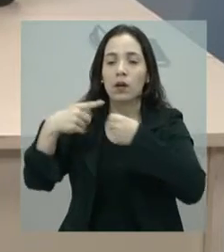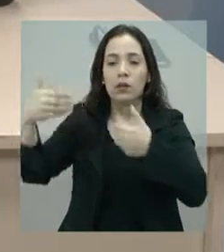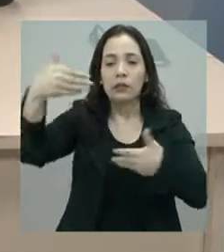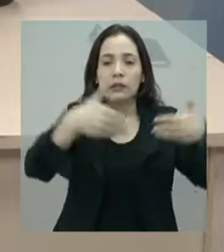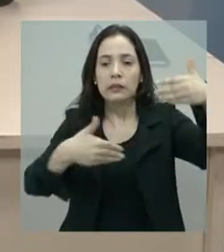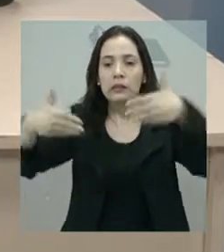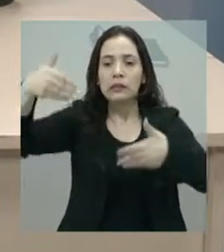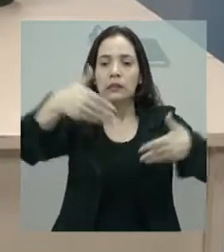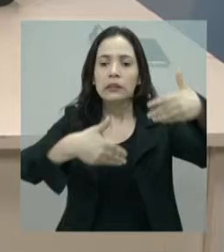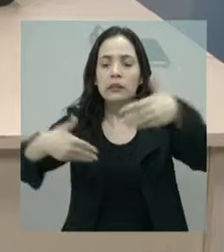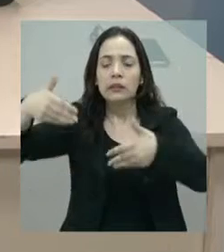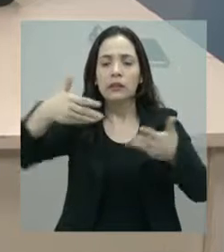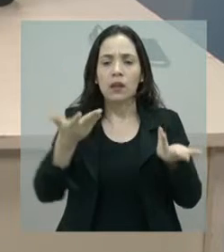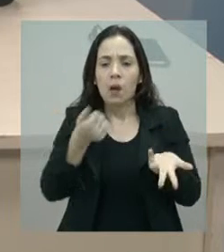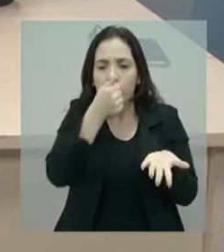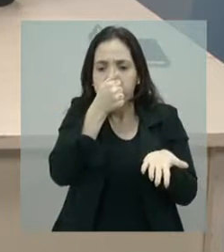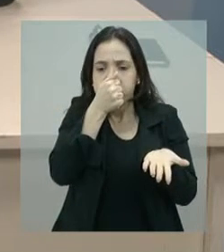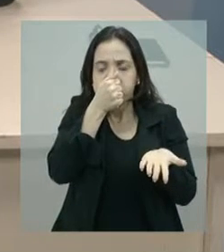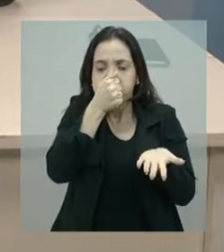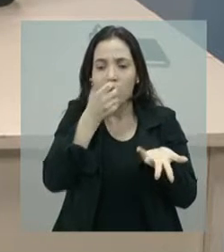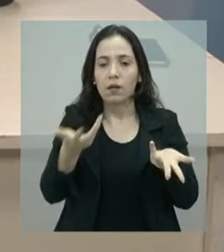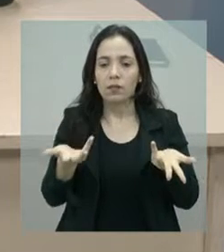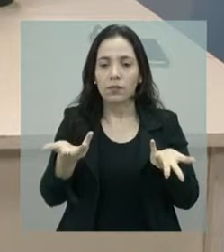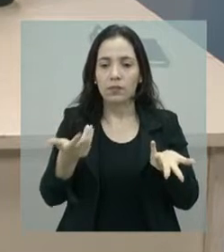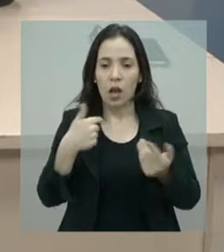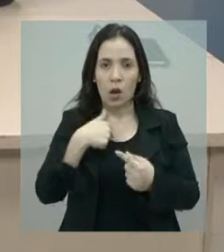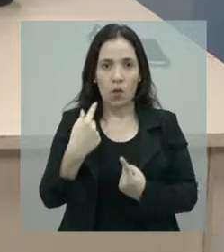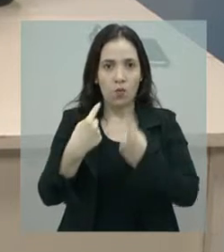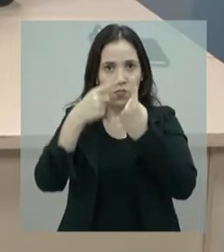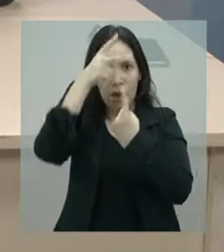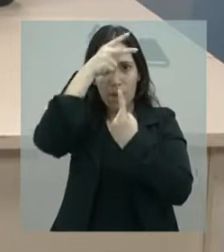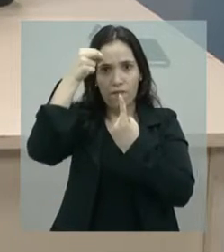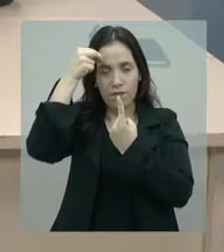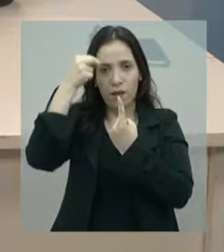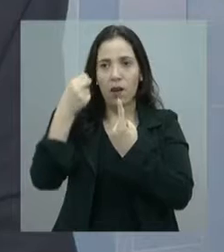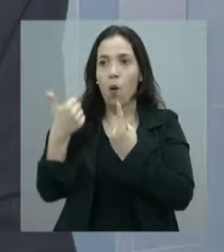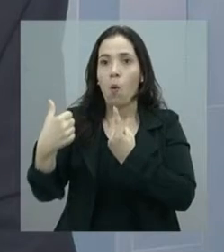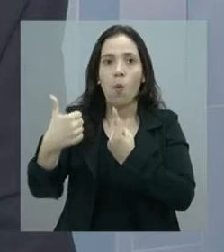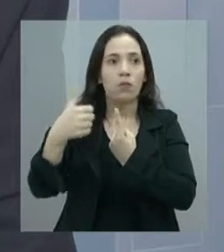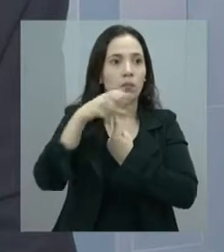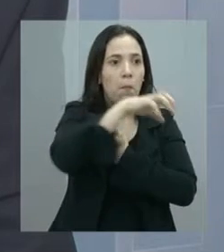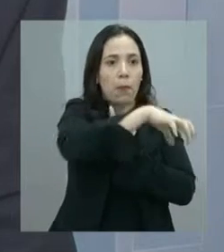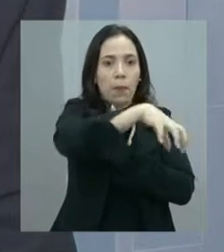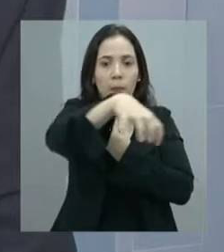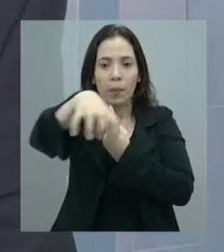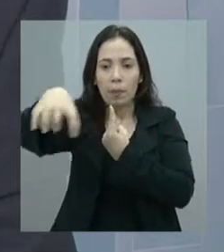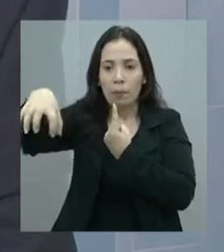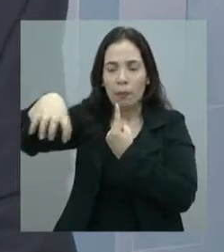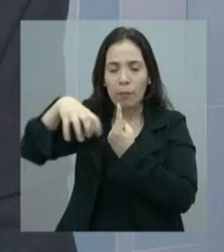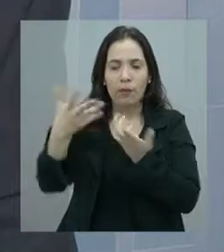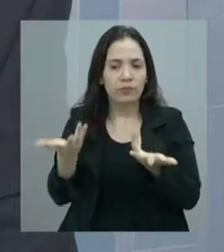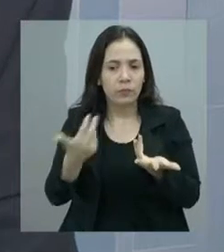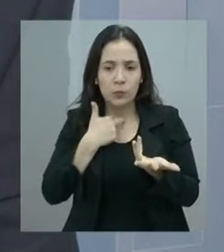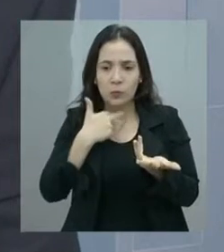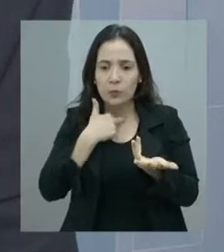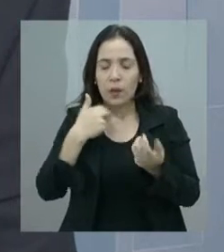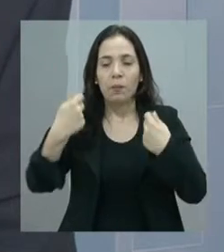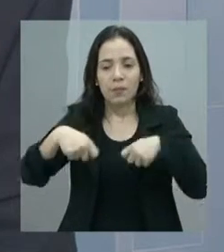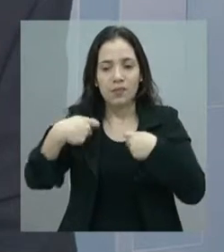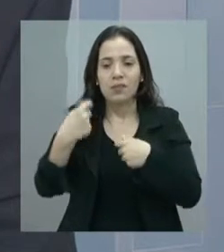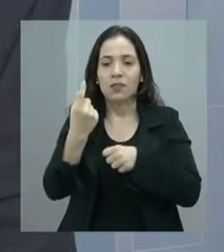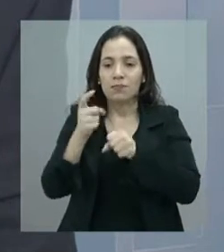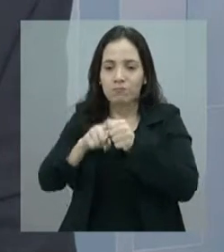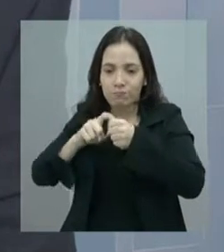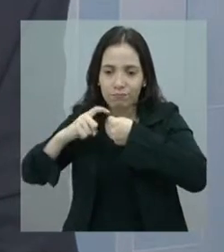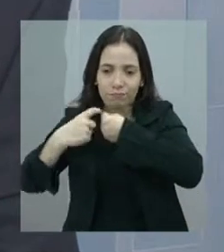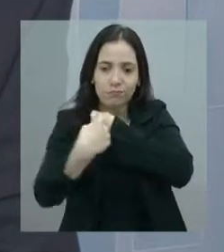Nunca havia o município polo terminar bancando a ação dos outros. Ou então, o contrário. O município polo usava o dinheiro dos